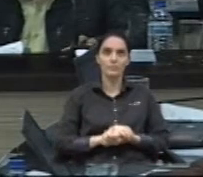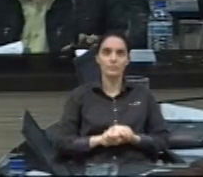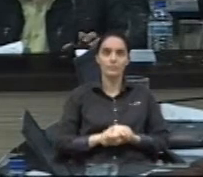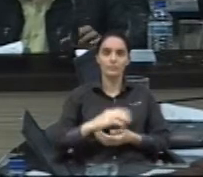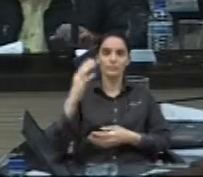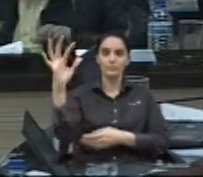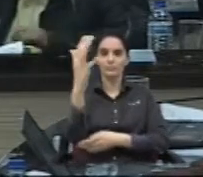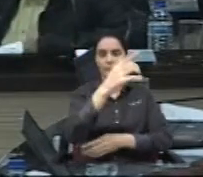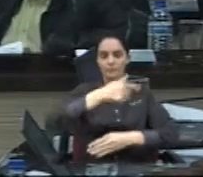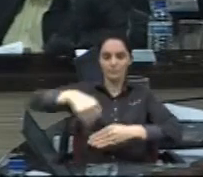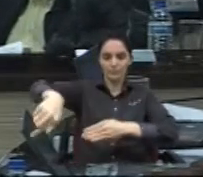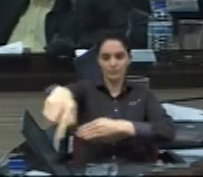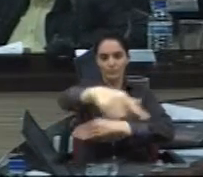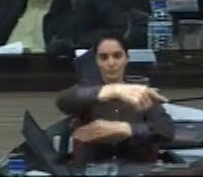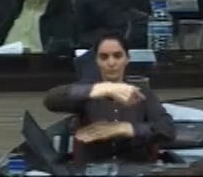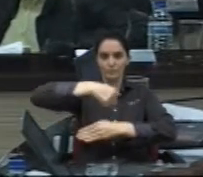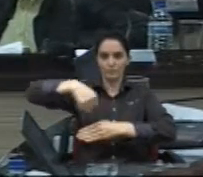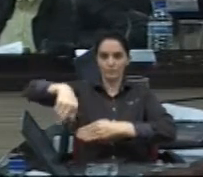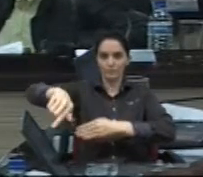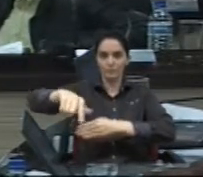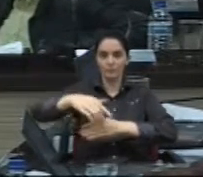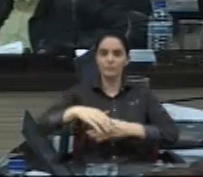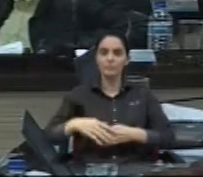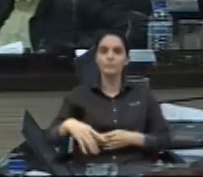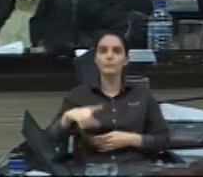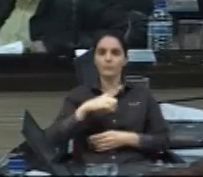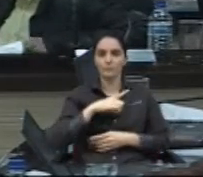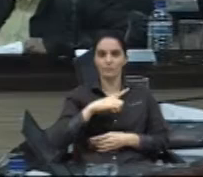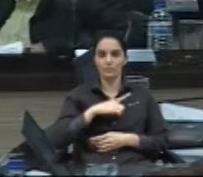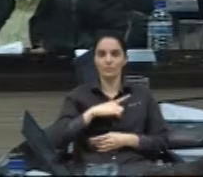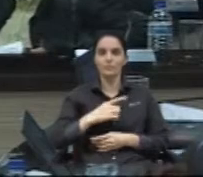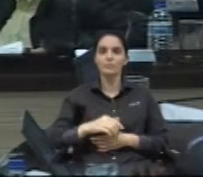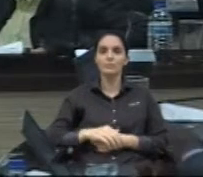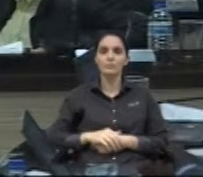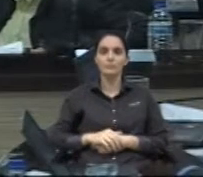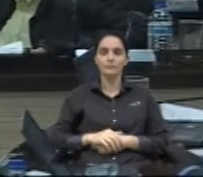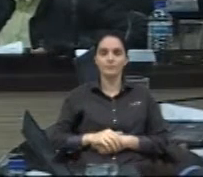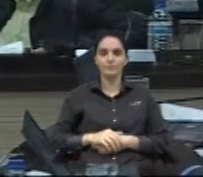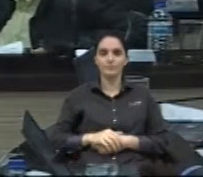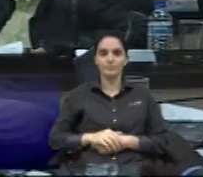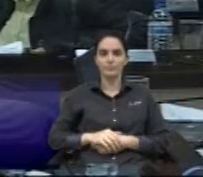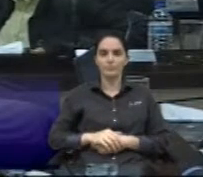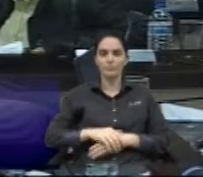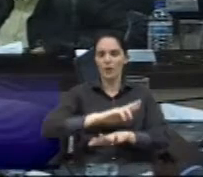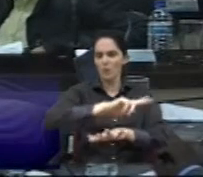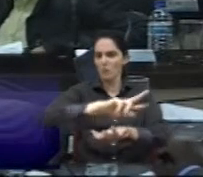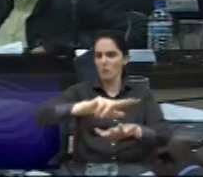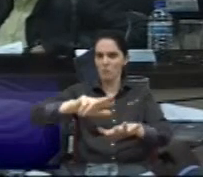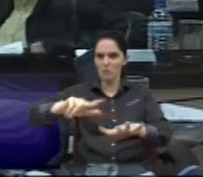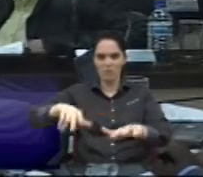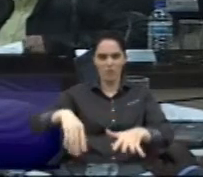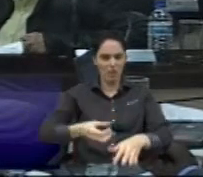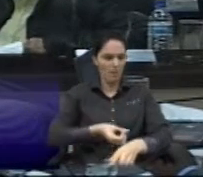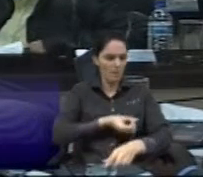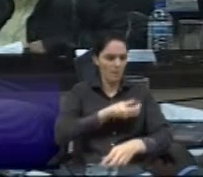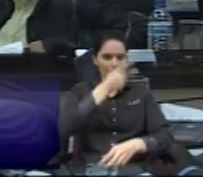Praça da Rotatória do Belim Almeto. Haverá um sarau lá, um sarau artístico, que contará com a presença de diversos artistas,